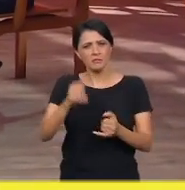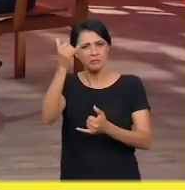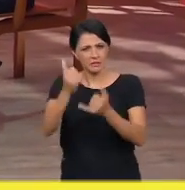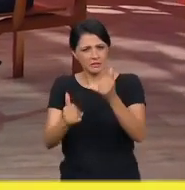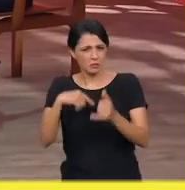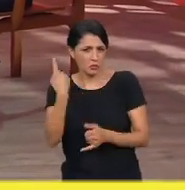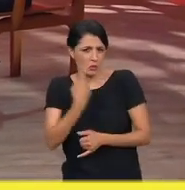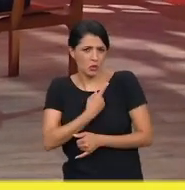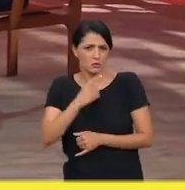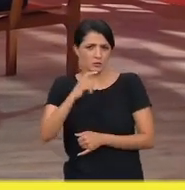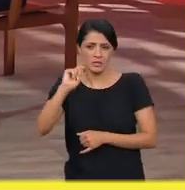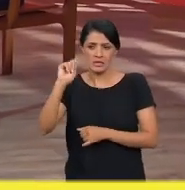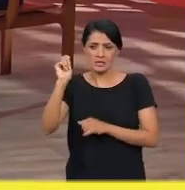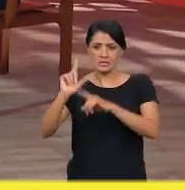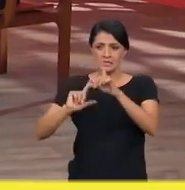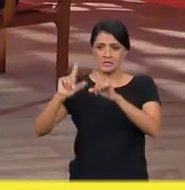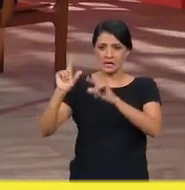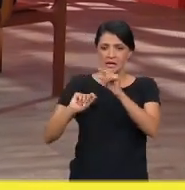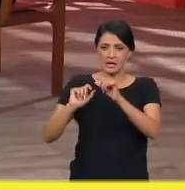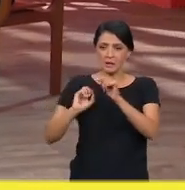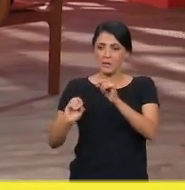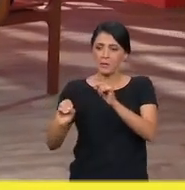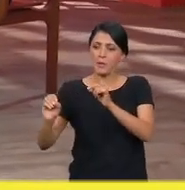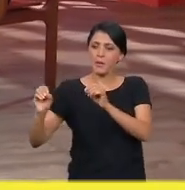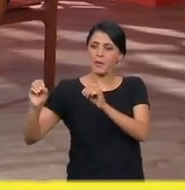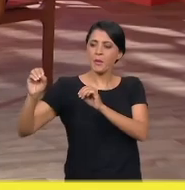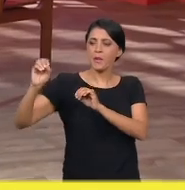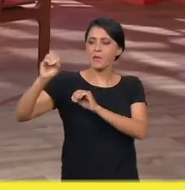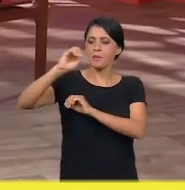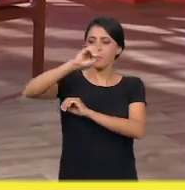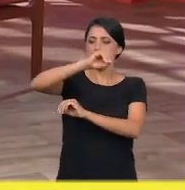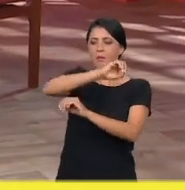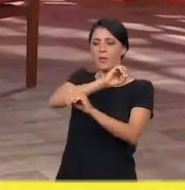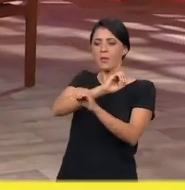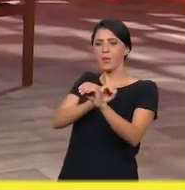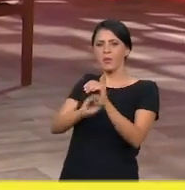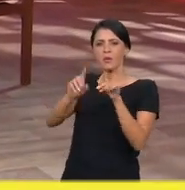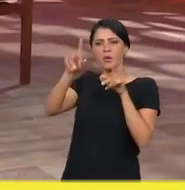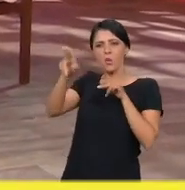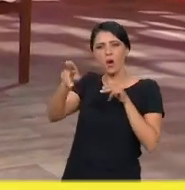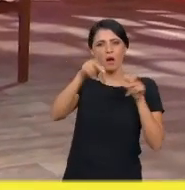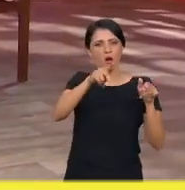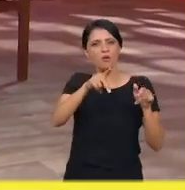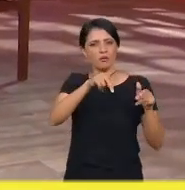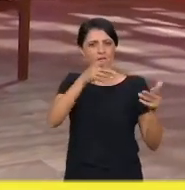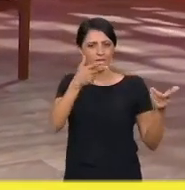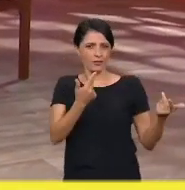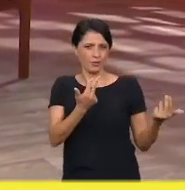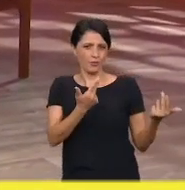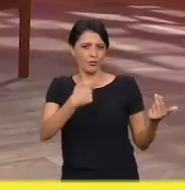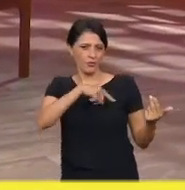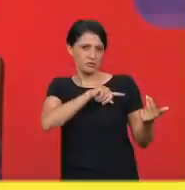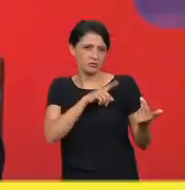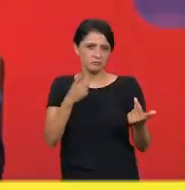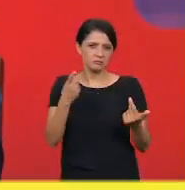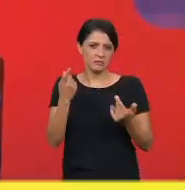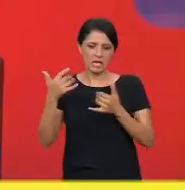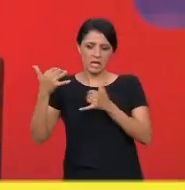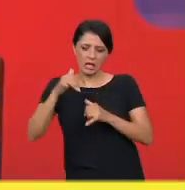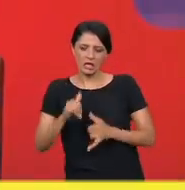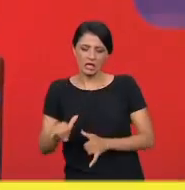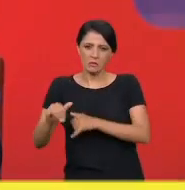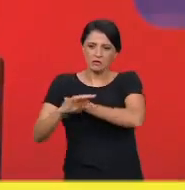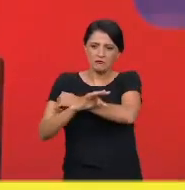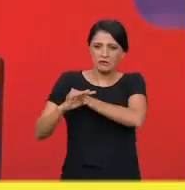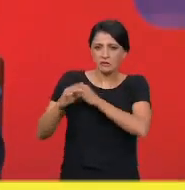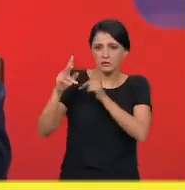uma estrela e planetinhas em volta que estão mais ou menos na mesma posição, com as mesmas composições químicas e físicas,